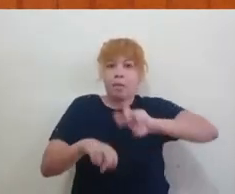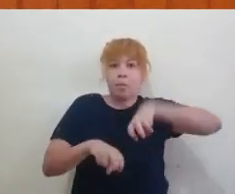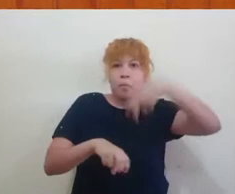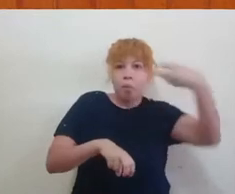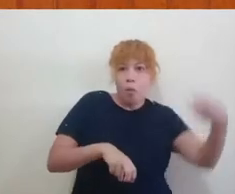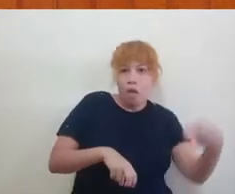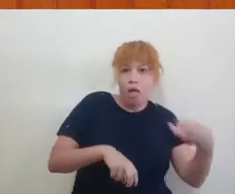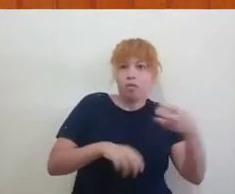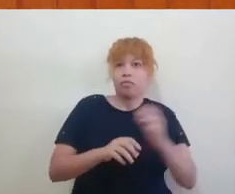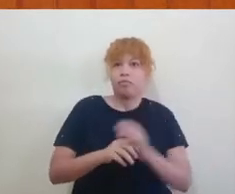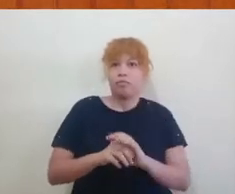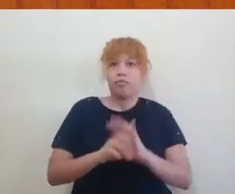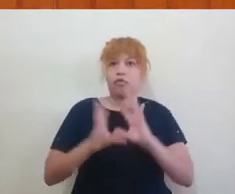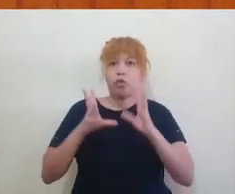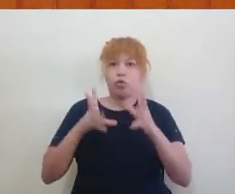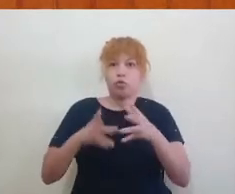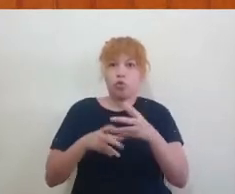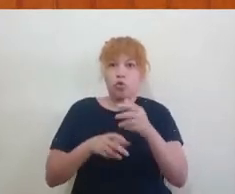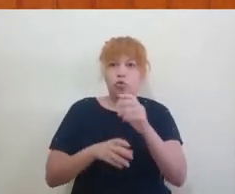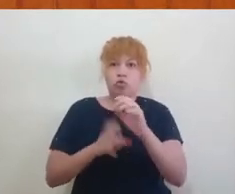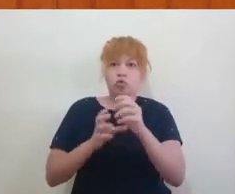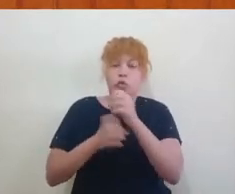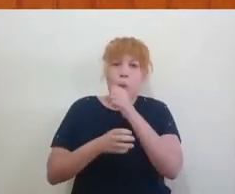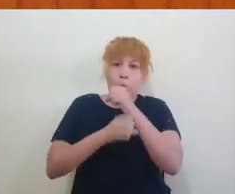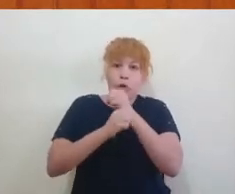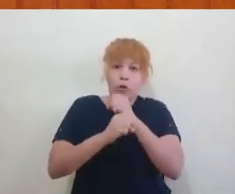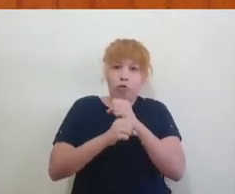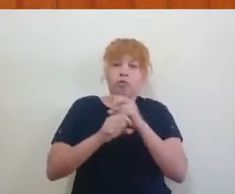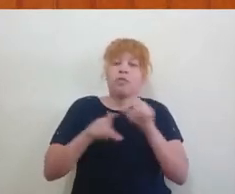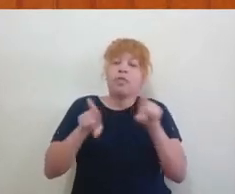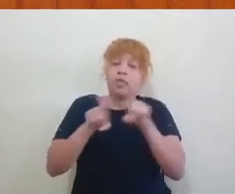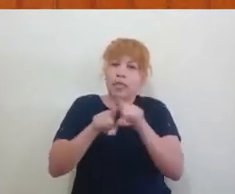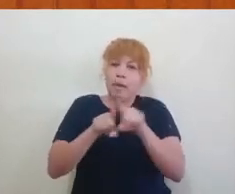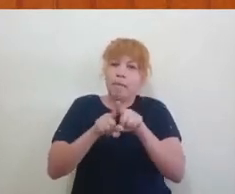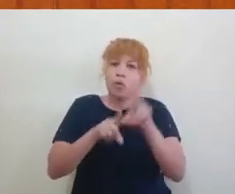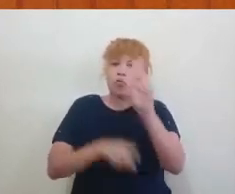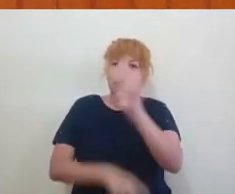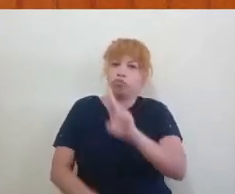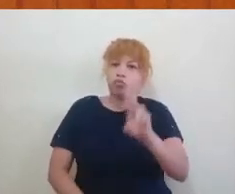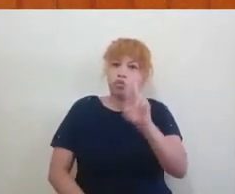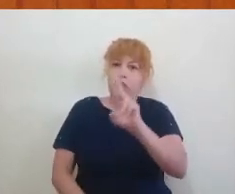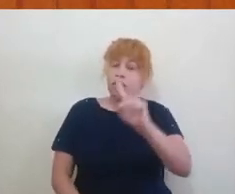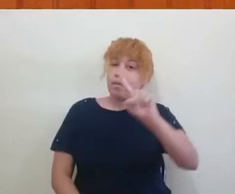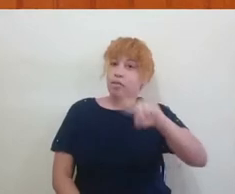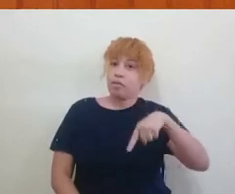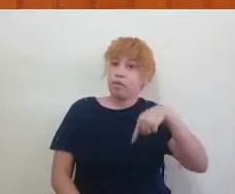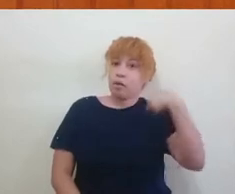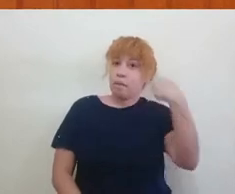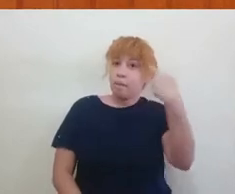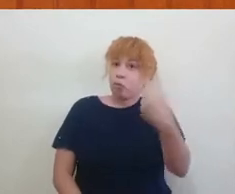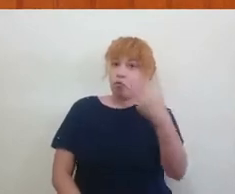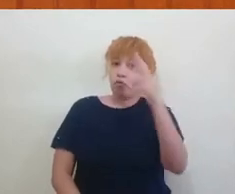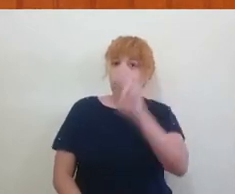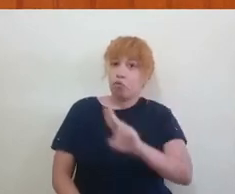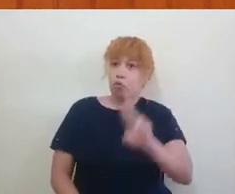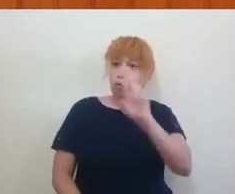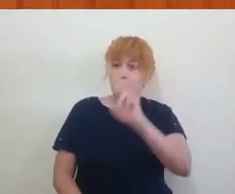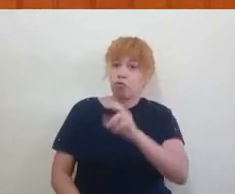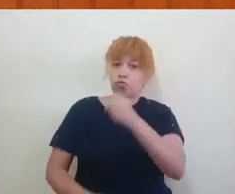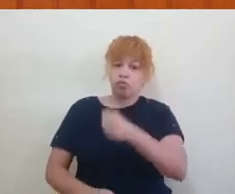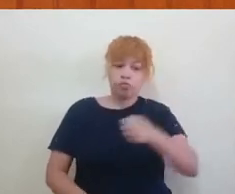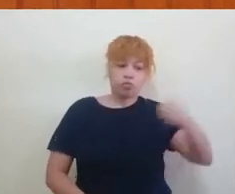familiares e convidados em geral. Sejam todas e todos bem-vindas e bem-vindos. De forma remota ou